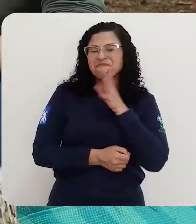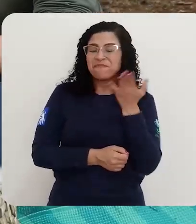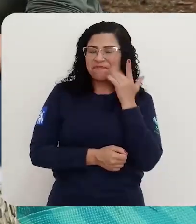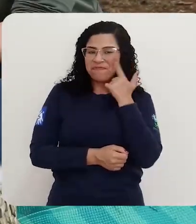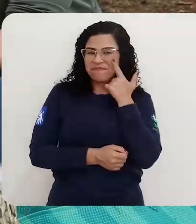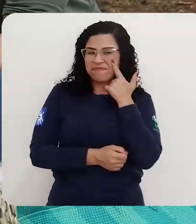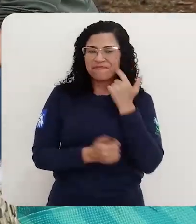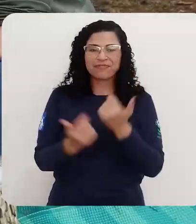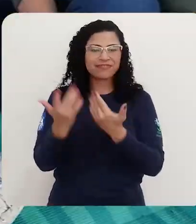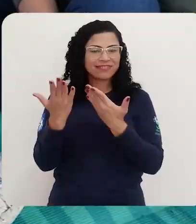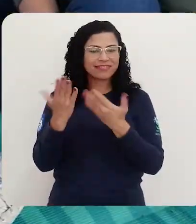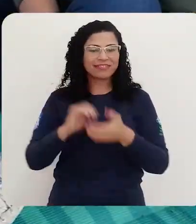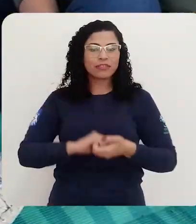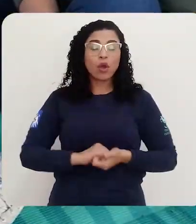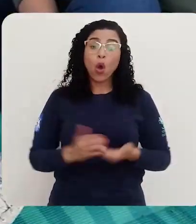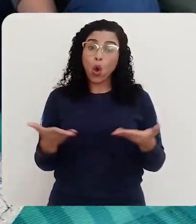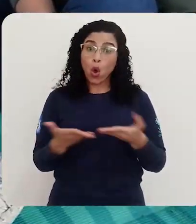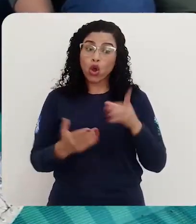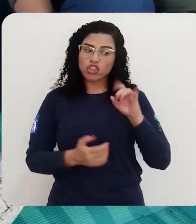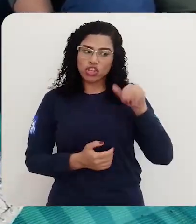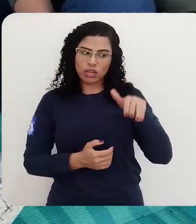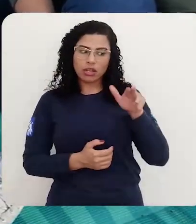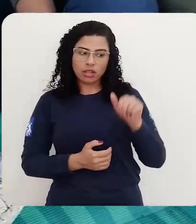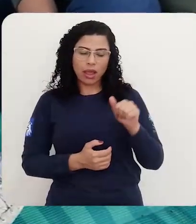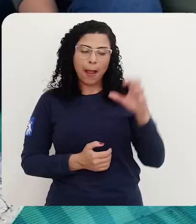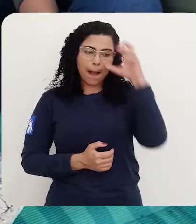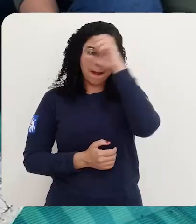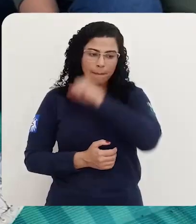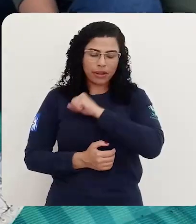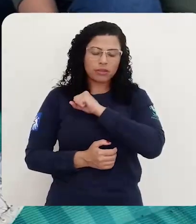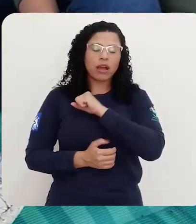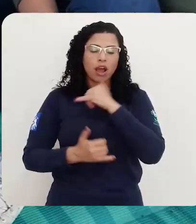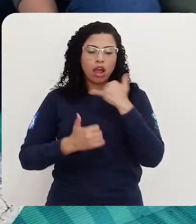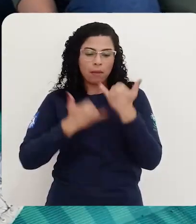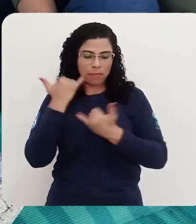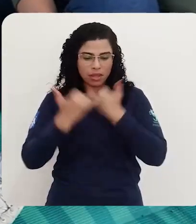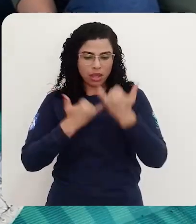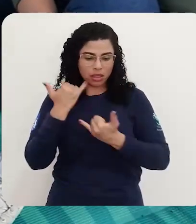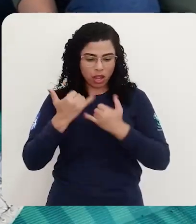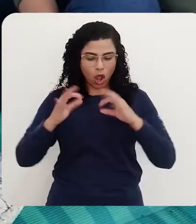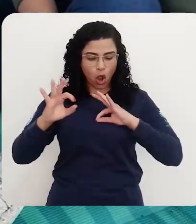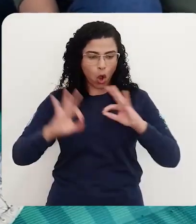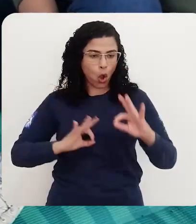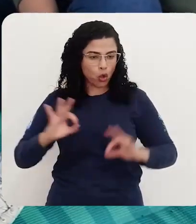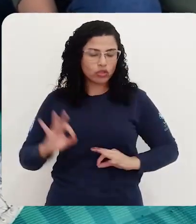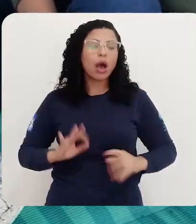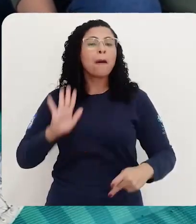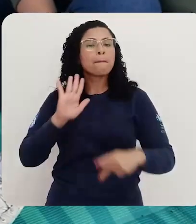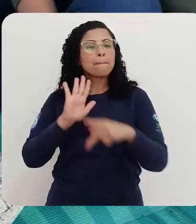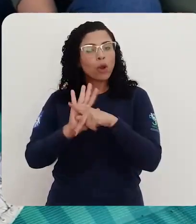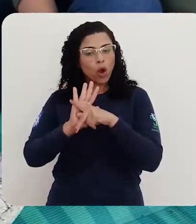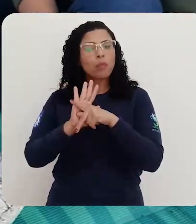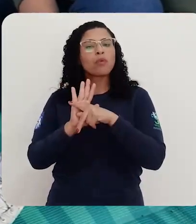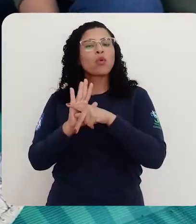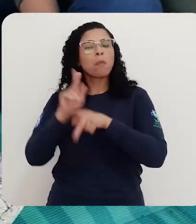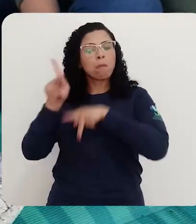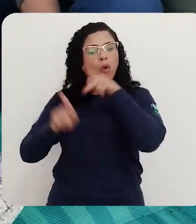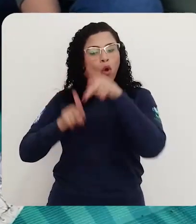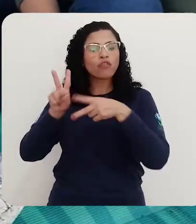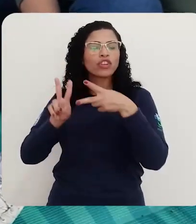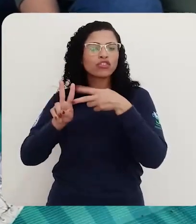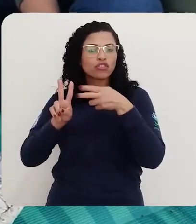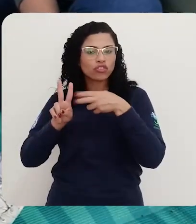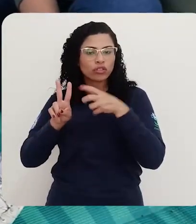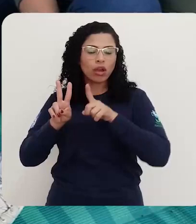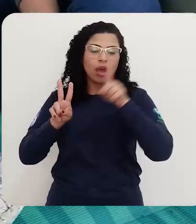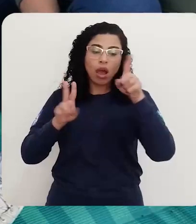bacana. Então vamos lá. Diana, a gente vai aprender o jogo da onça. Certo. É um jogo indígena. A origem é dos Bororos,